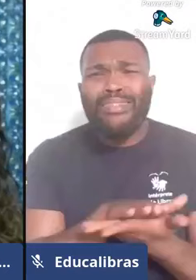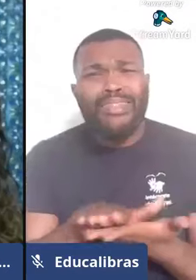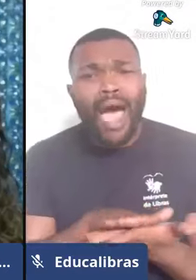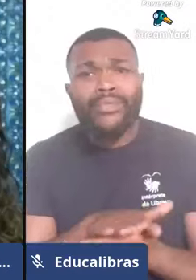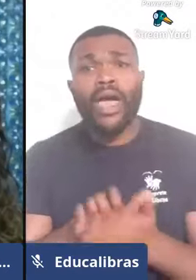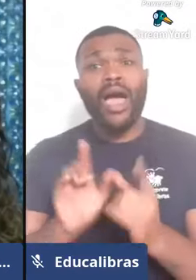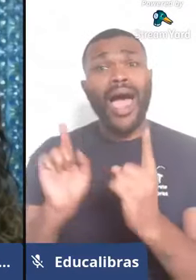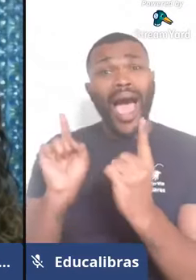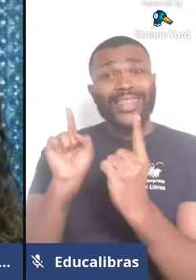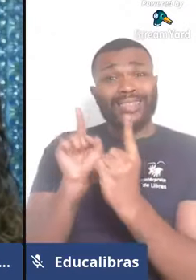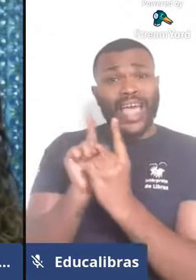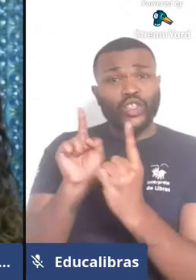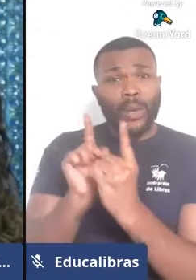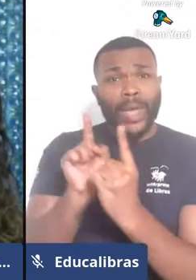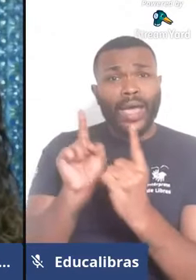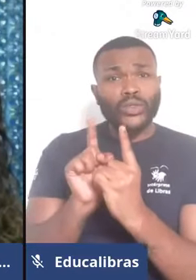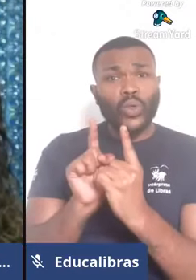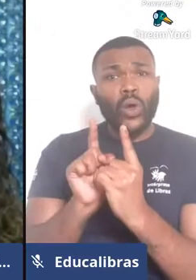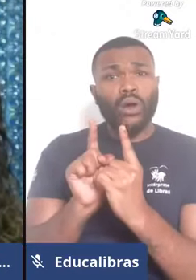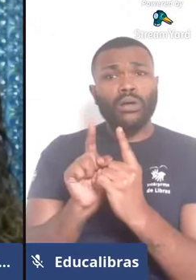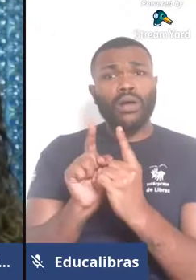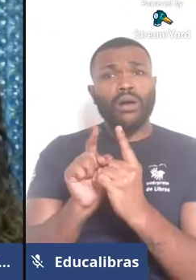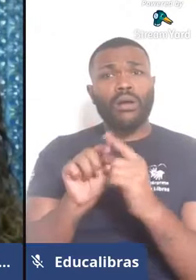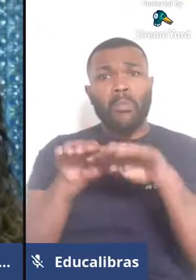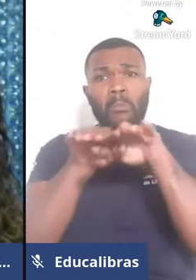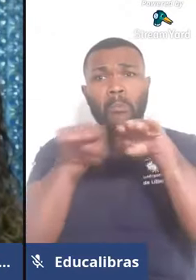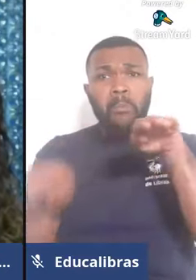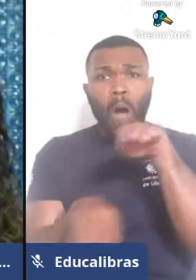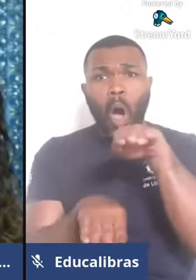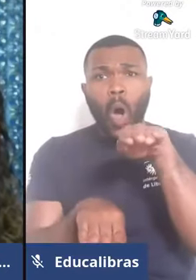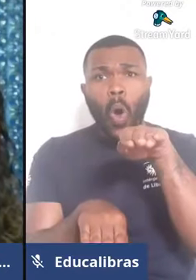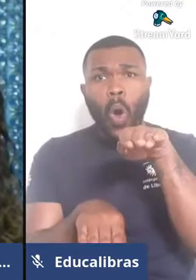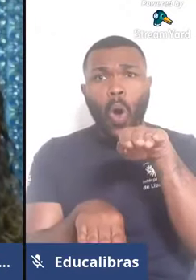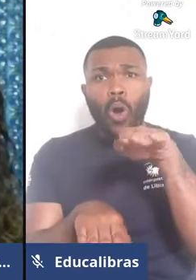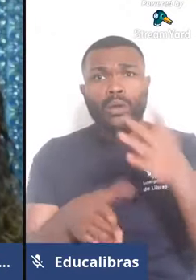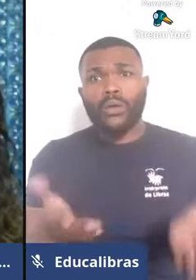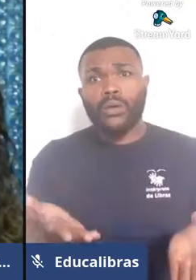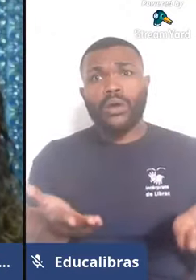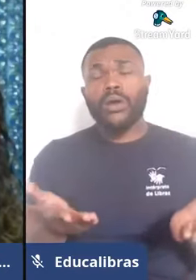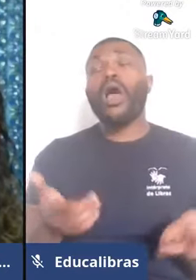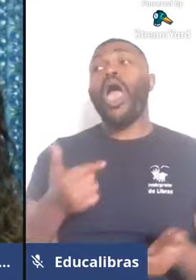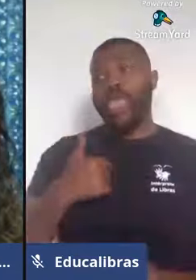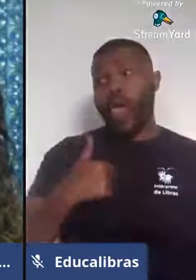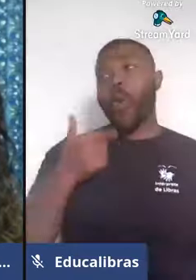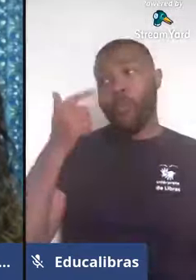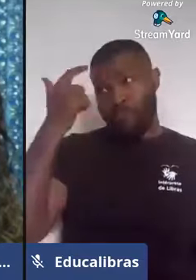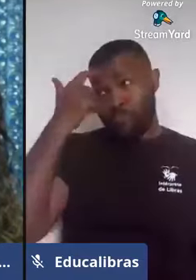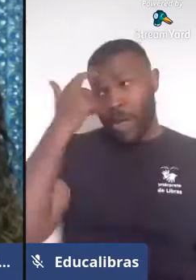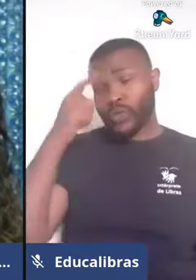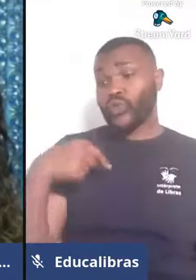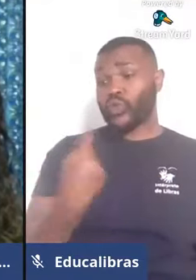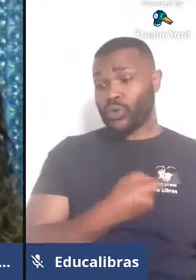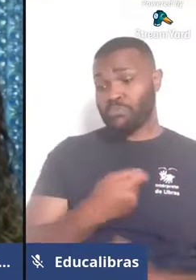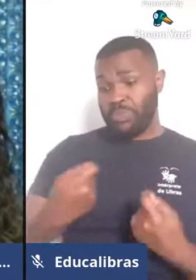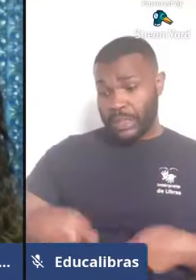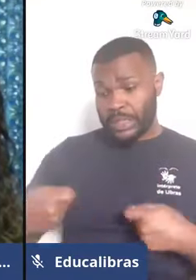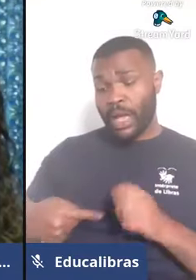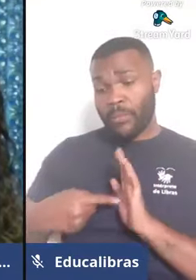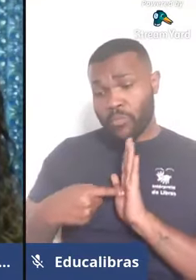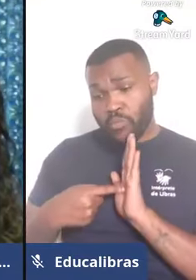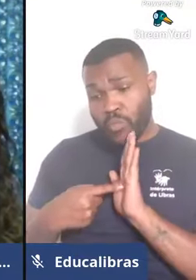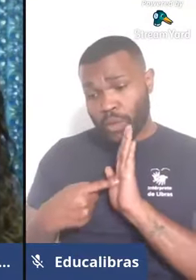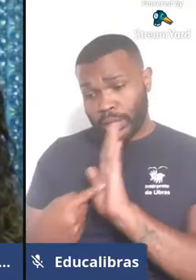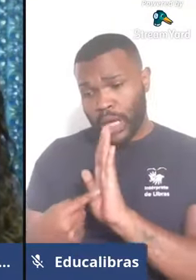atendimento. Então, por um lado, eu acho sim que a gente tem que mostrar que, por uma série de